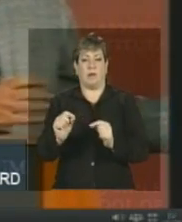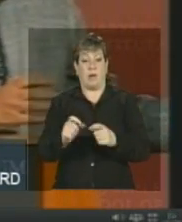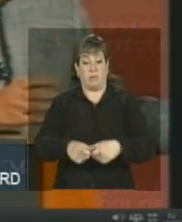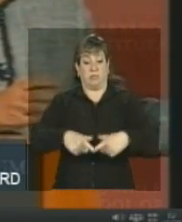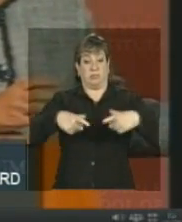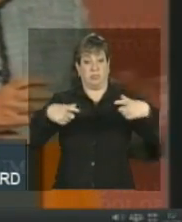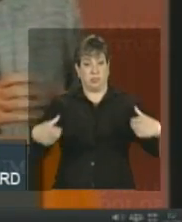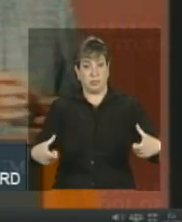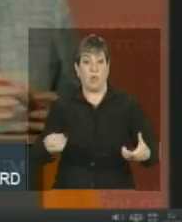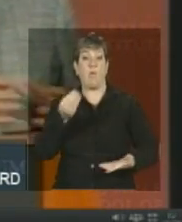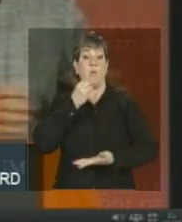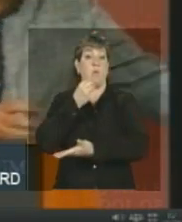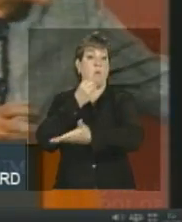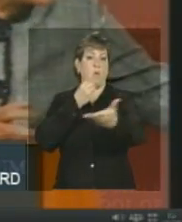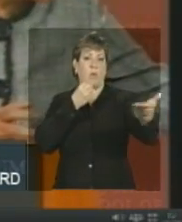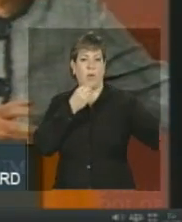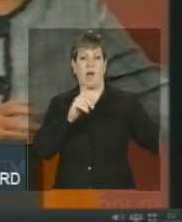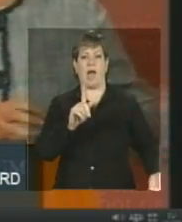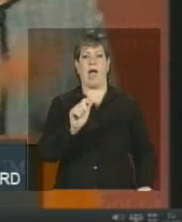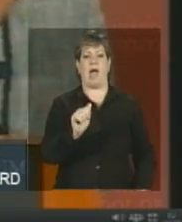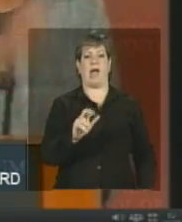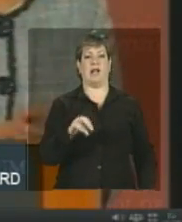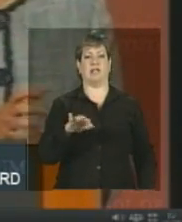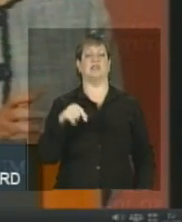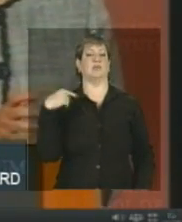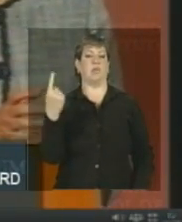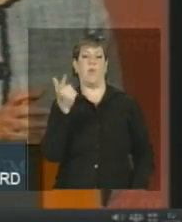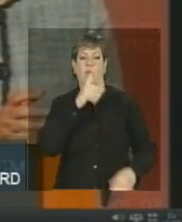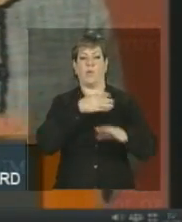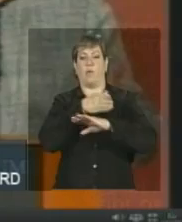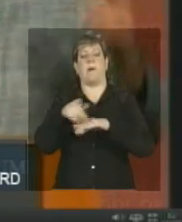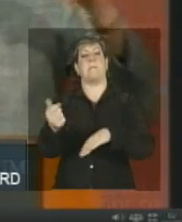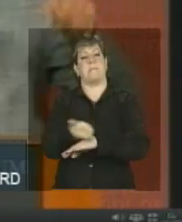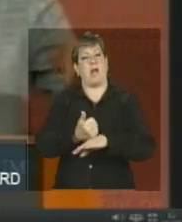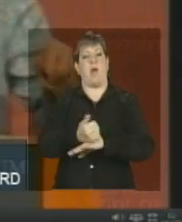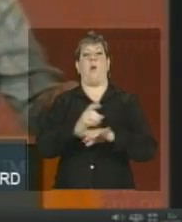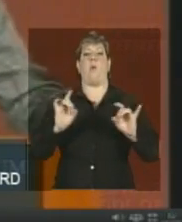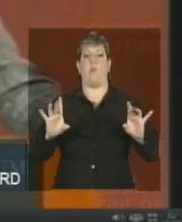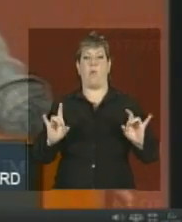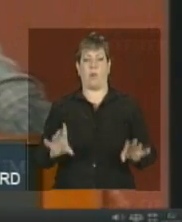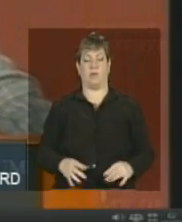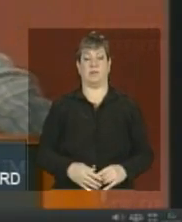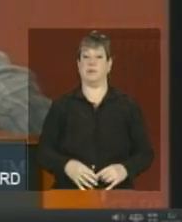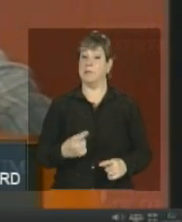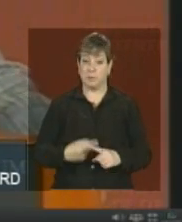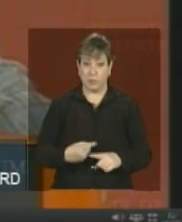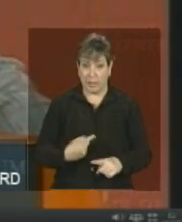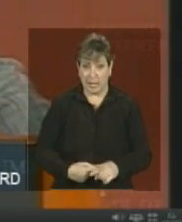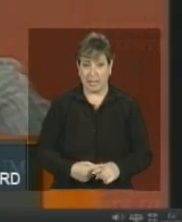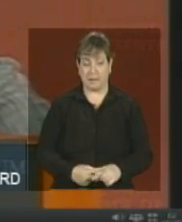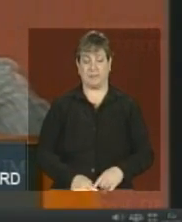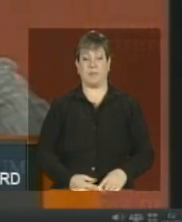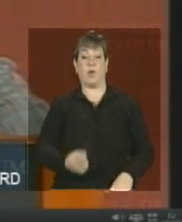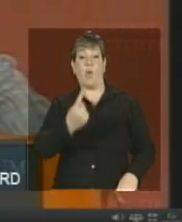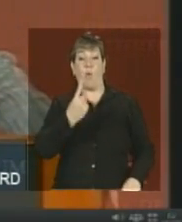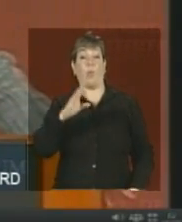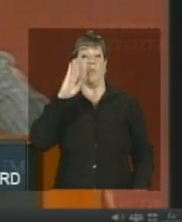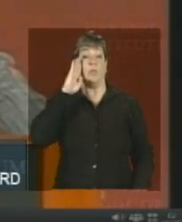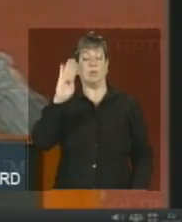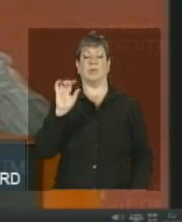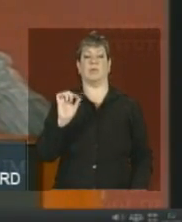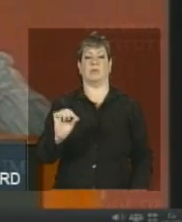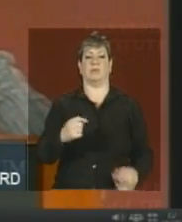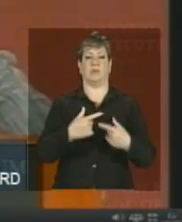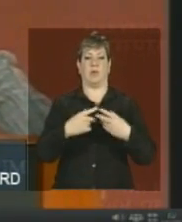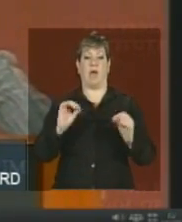Amplia oportunidade, garante mais acesso e melhora a qualidade. Até porque um dos efeitos de